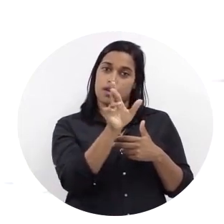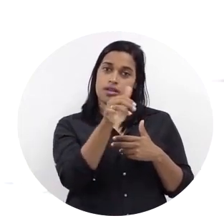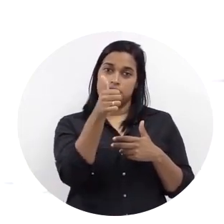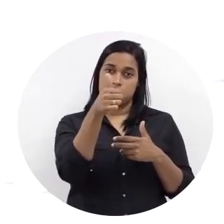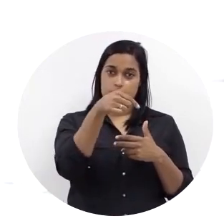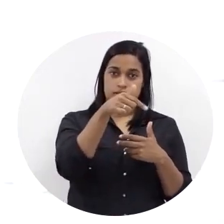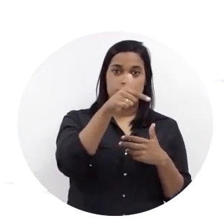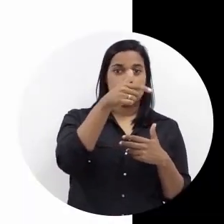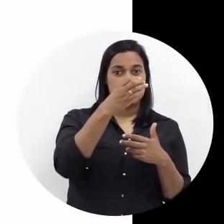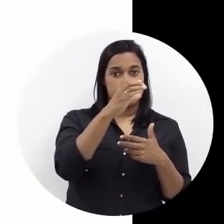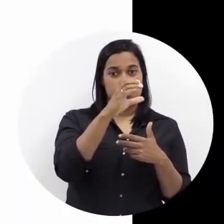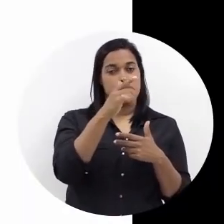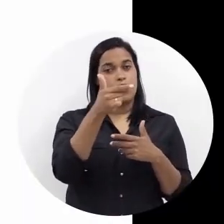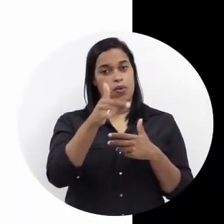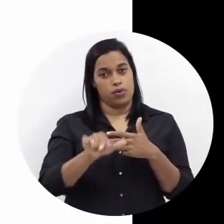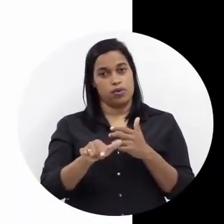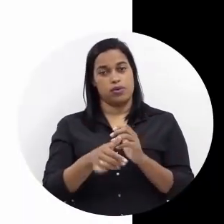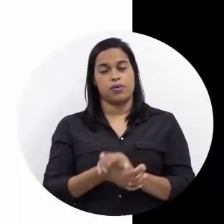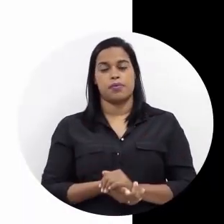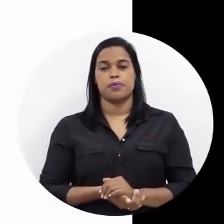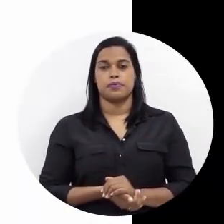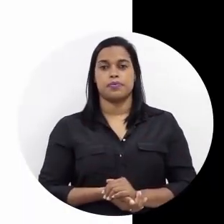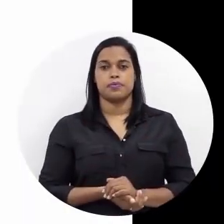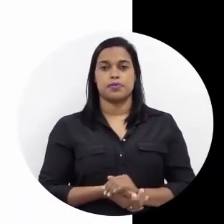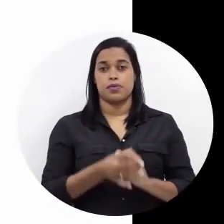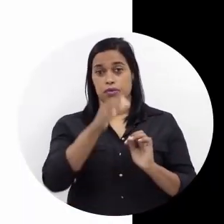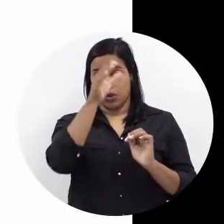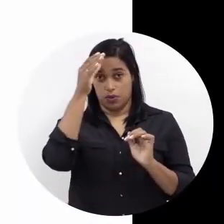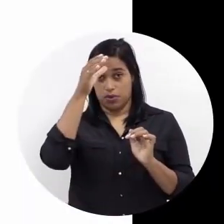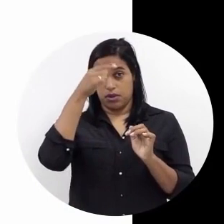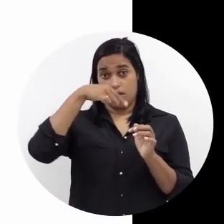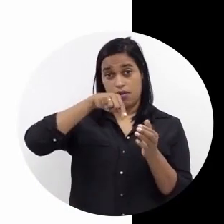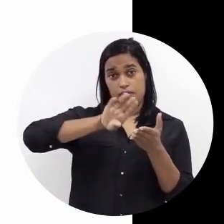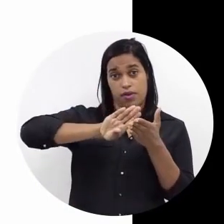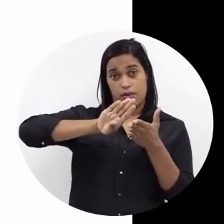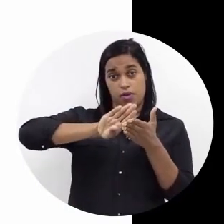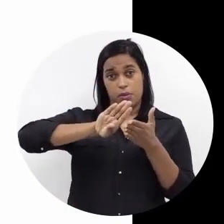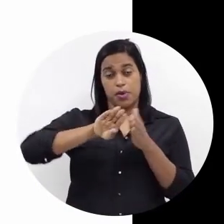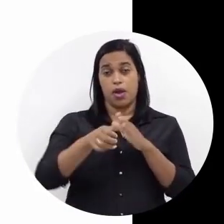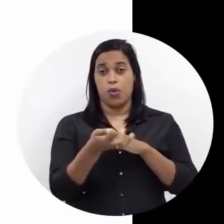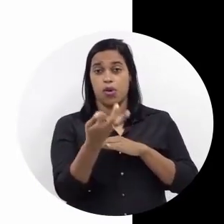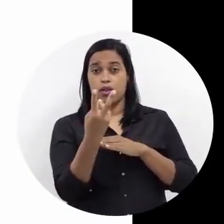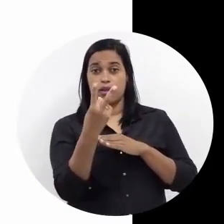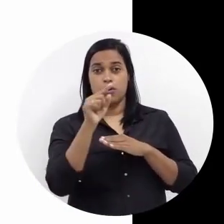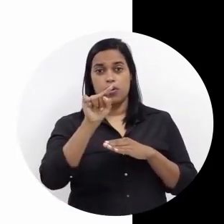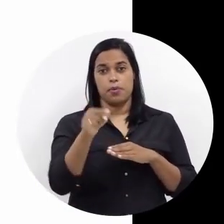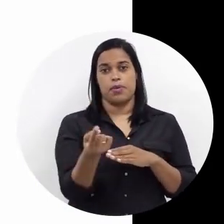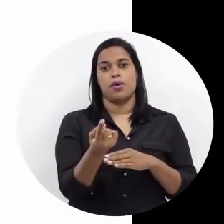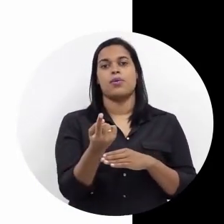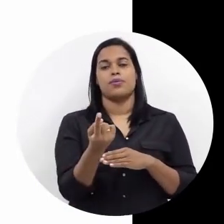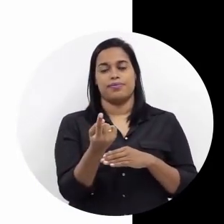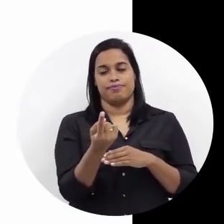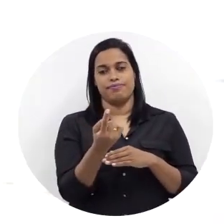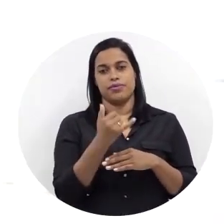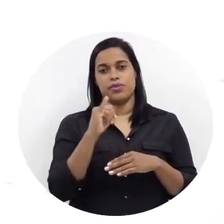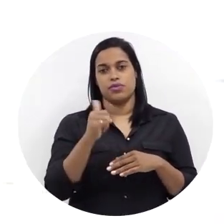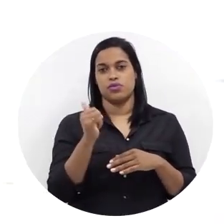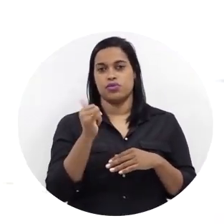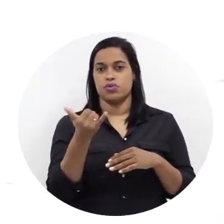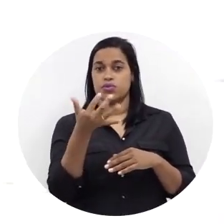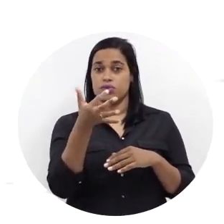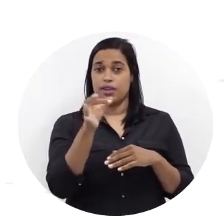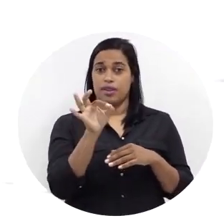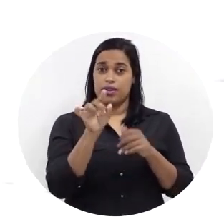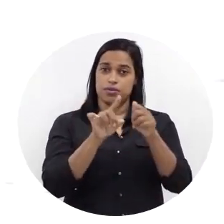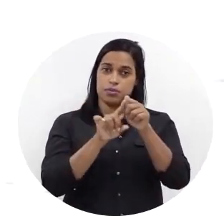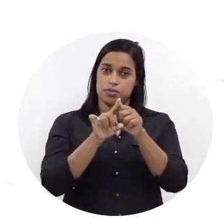Vejamos mais um problema. O cliente vai a um banco e aplica a quantia de R$.000, a taxa de juros compostos de 10%